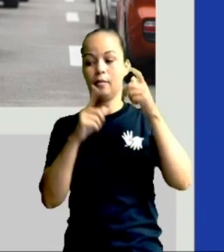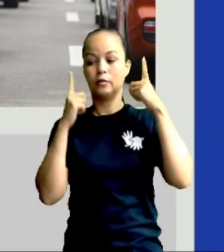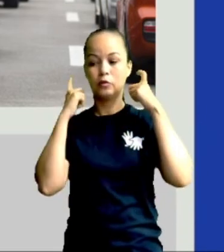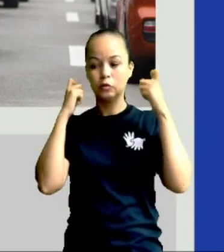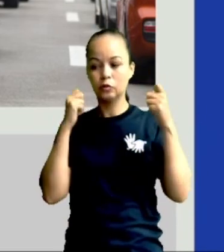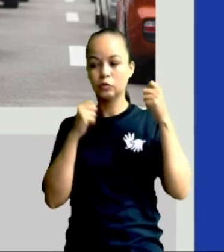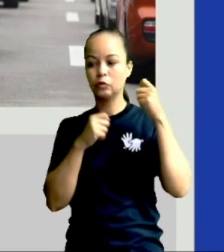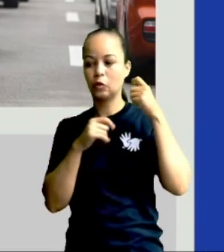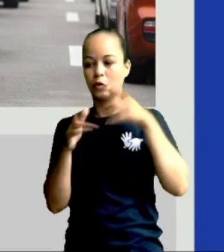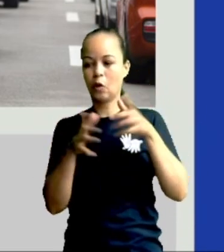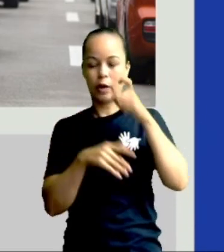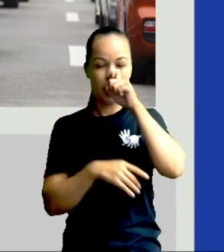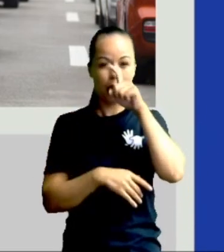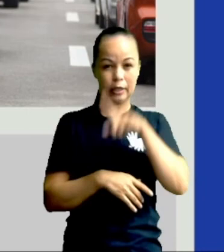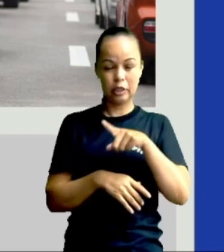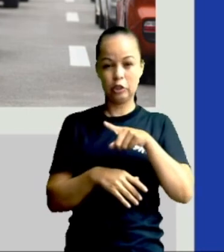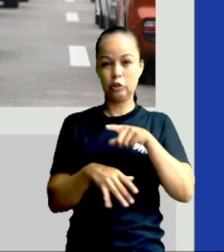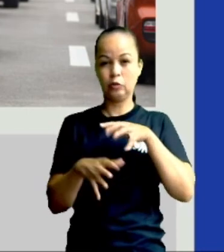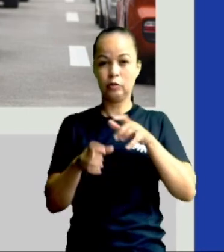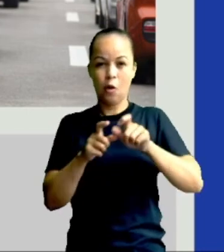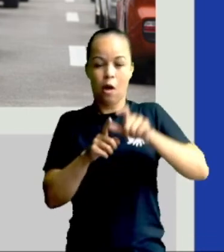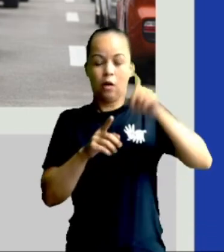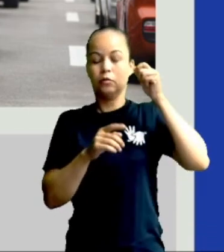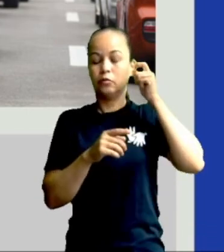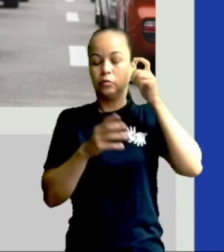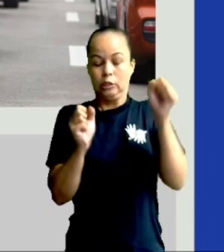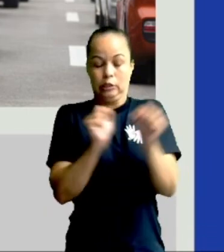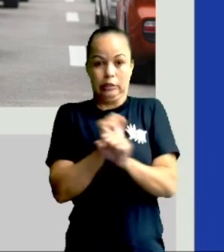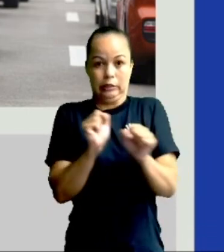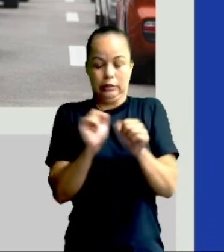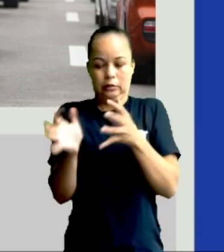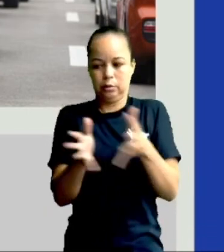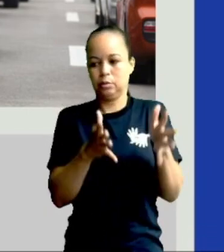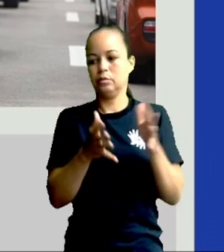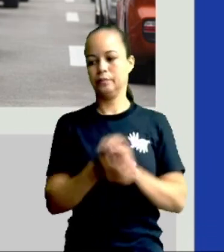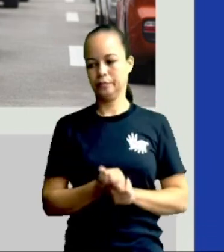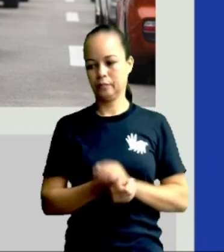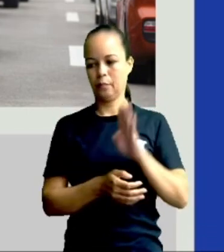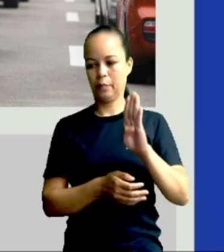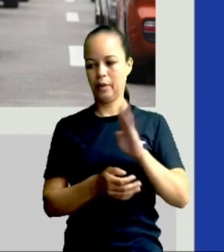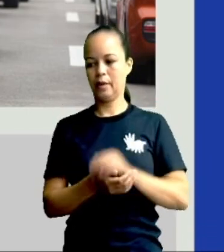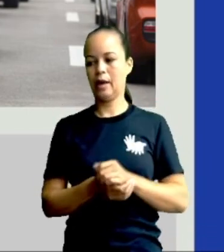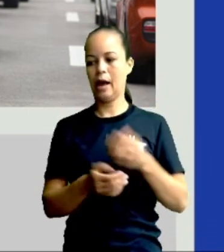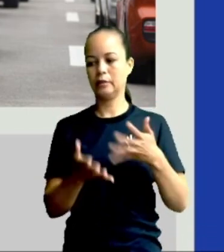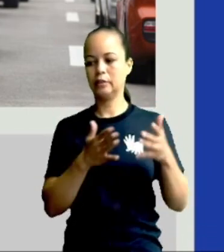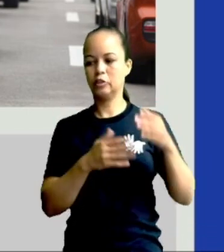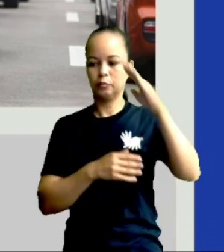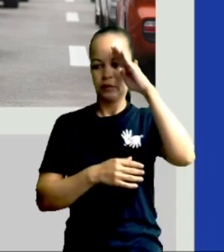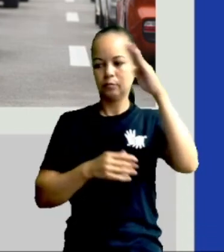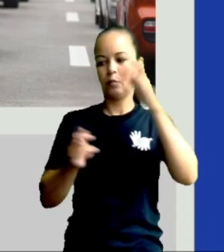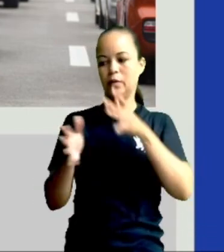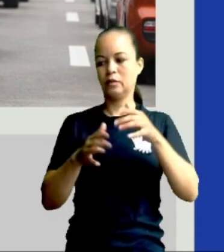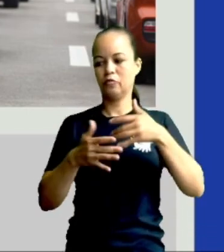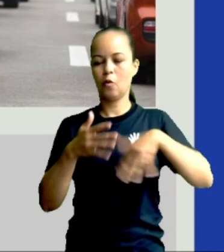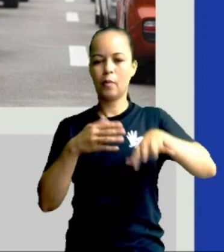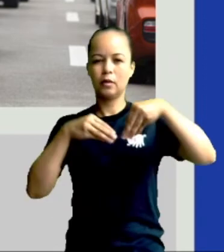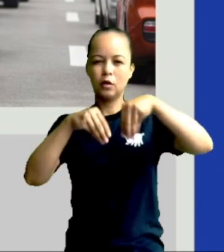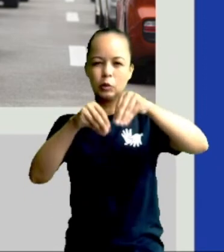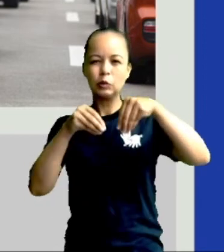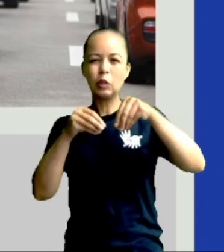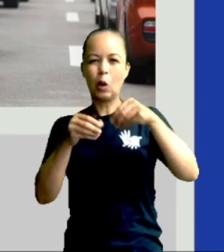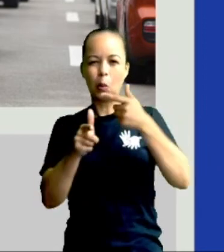de estresse. Letra B, atinge principalmente a formação do solo. Letra C, tem